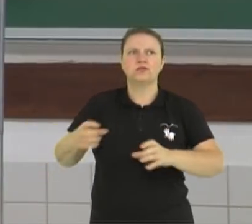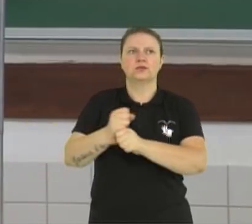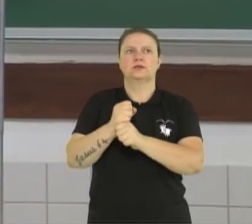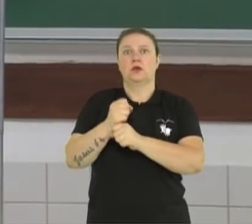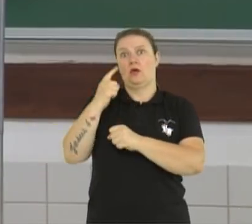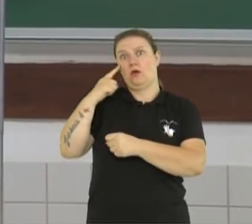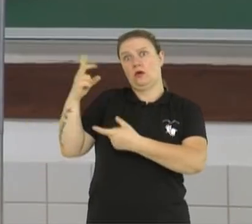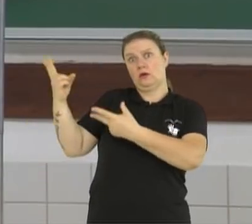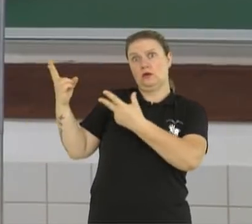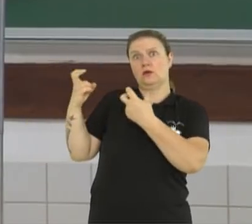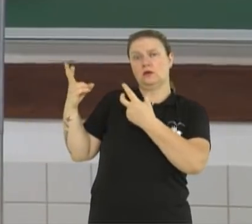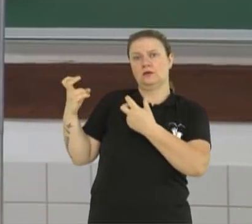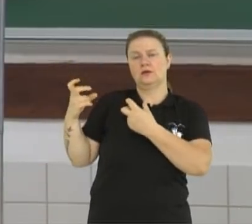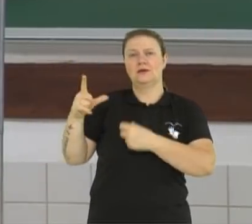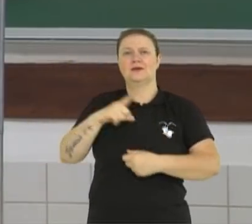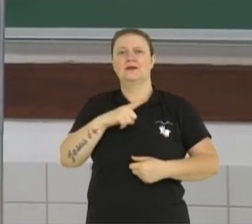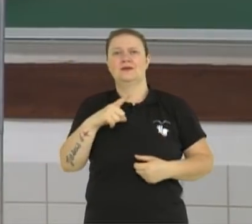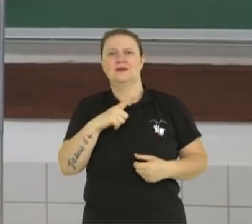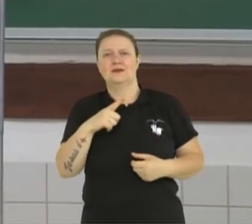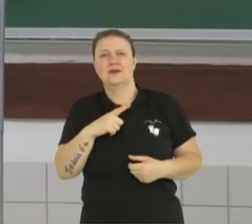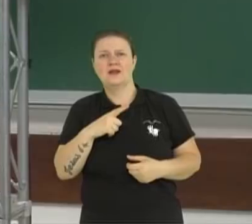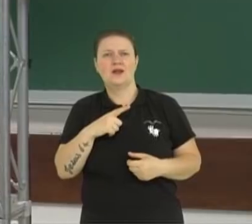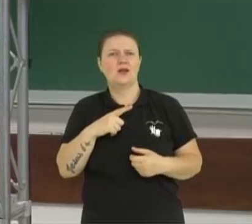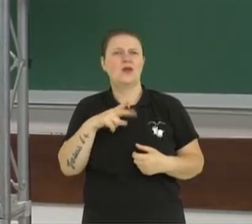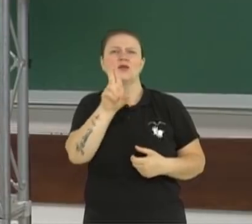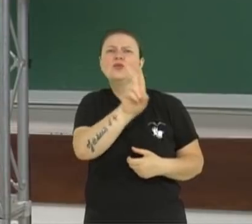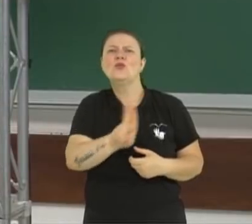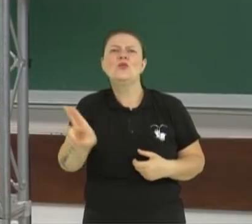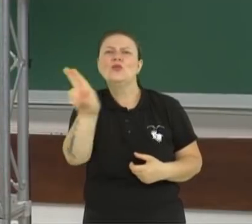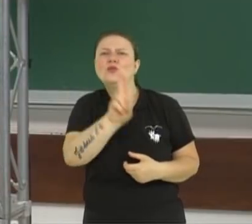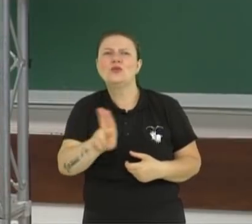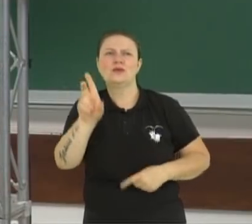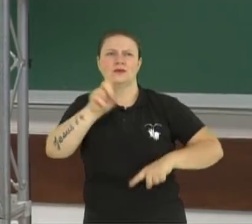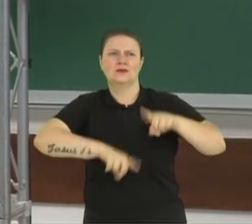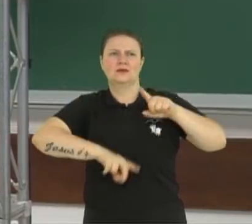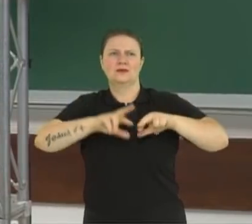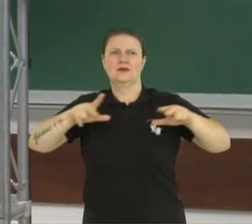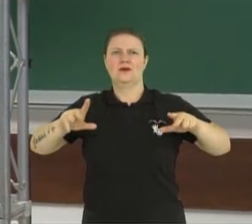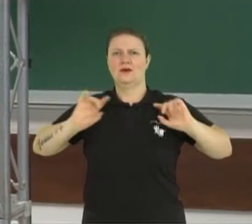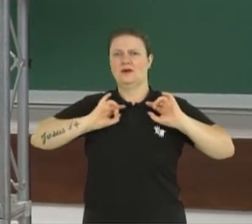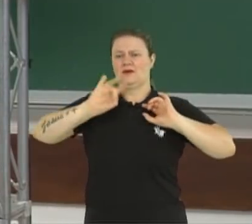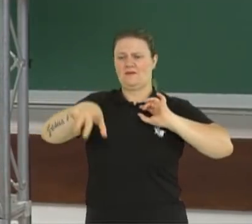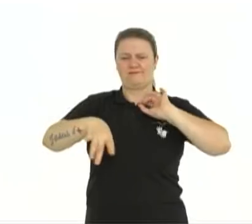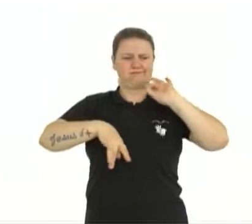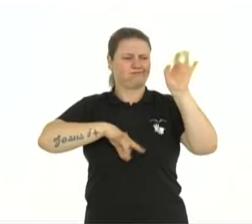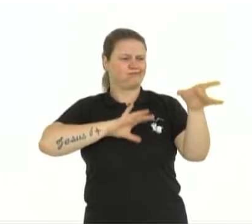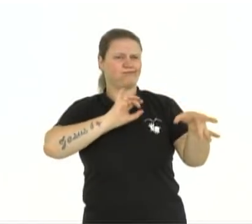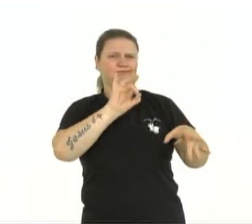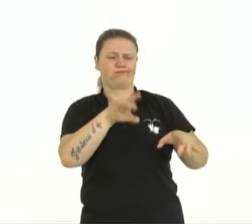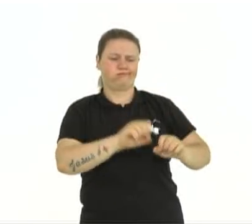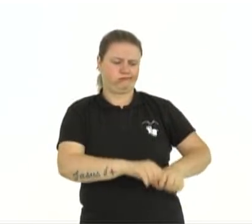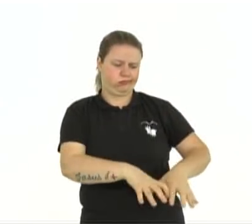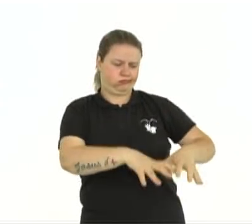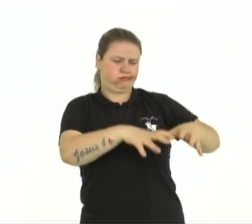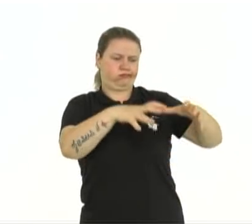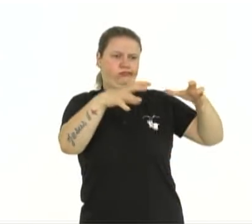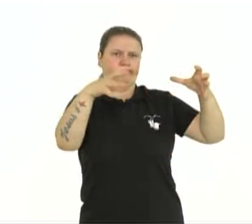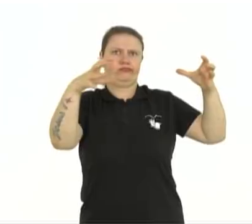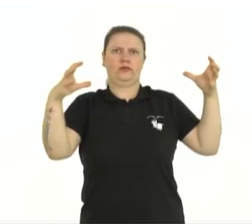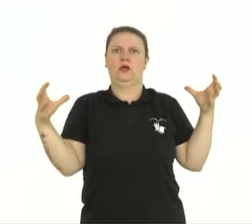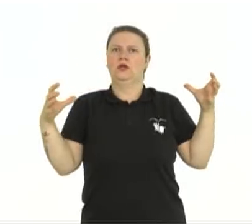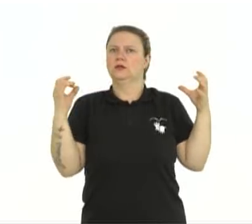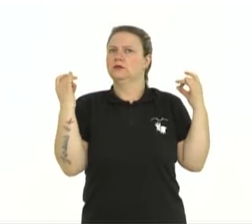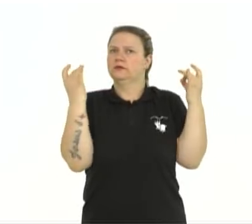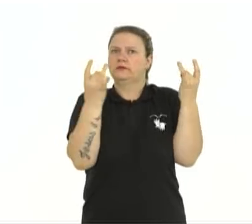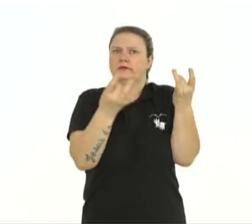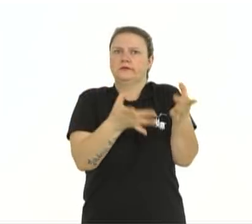aqueles acendedores, gás, né, que eles utilizam para respiração. Deixam tudo lá, olha só. Quero que vocês visualizem, para